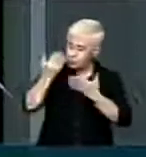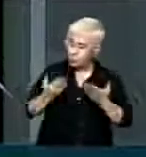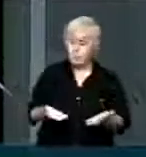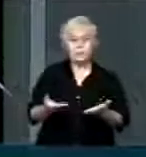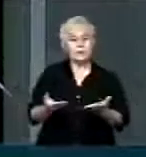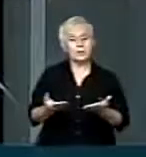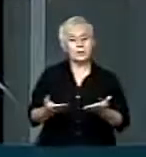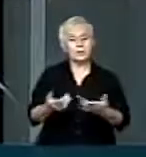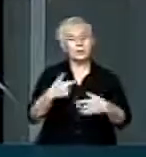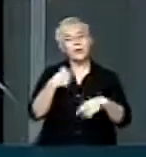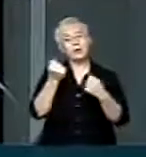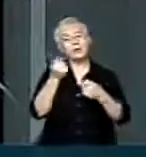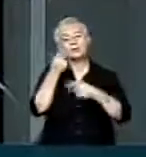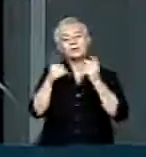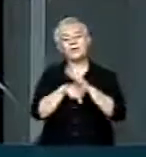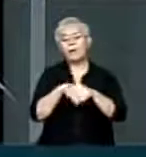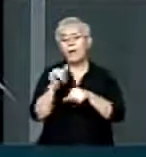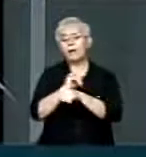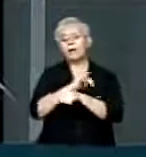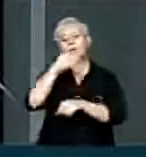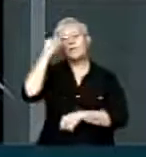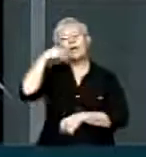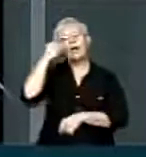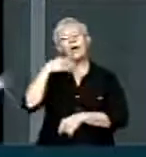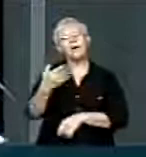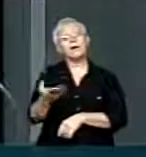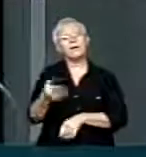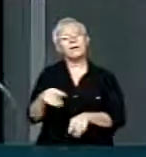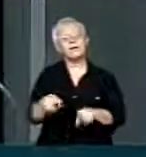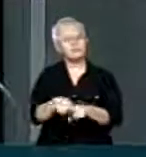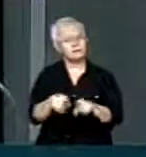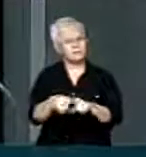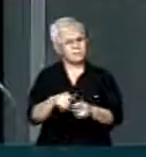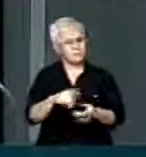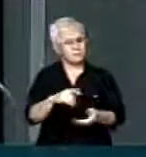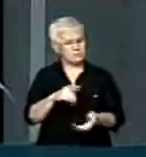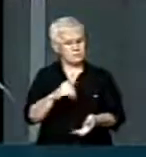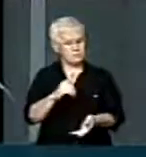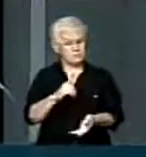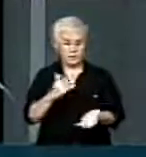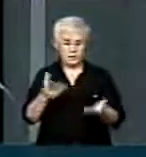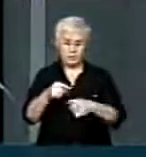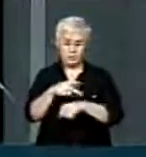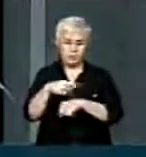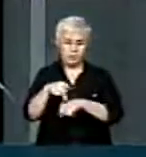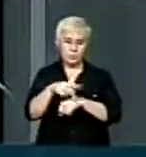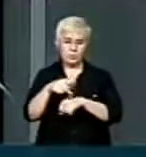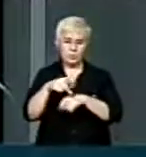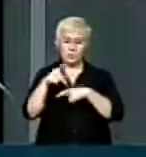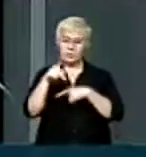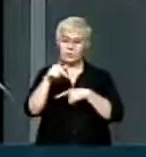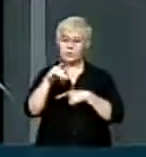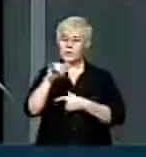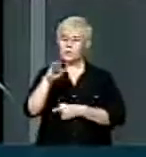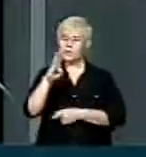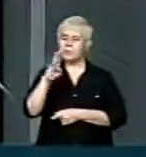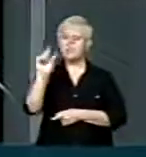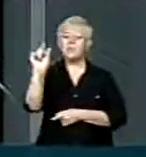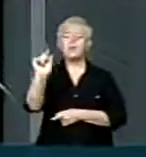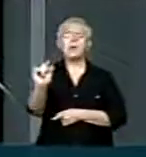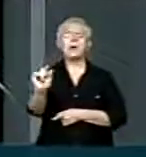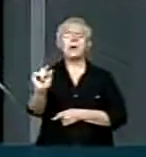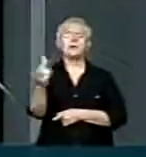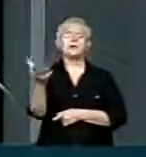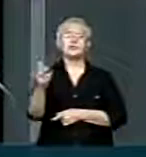nossa infraestrutura precária que nós estamos vivendo num país com o PIB baixíssimo e